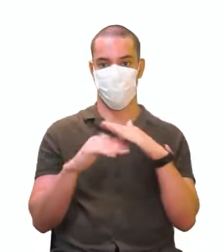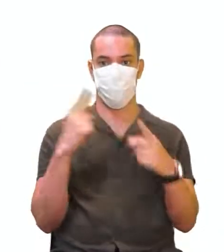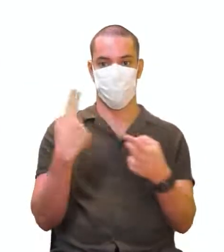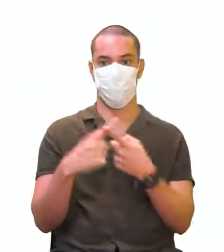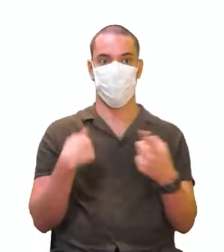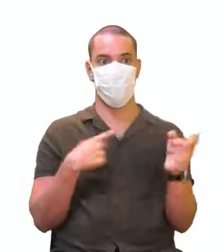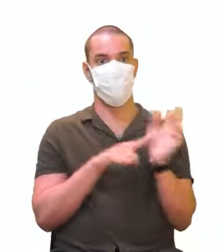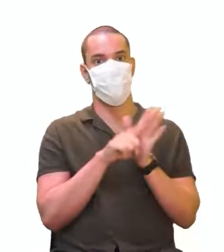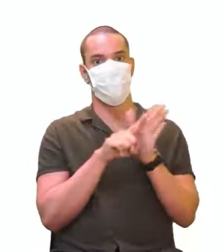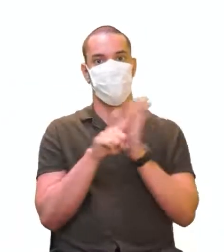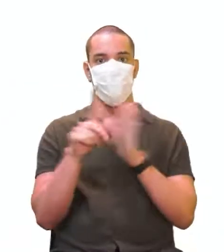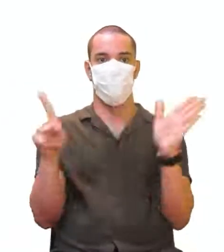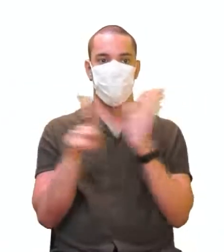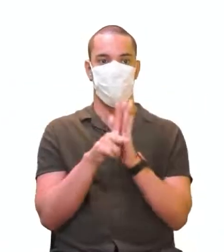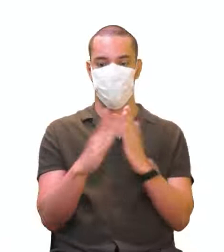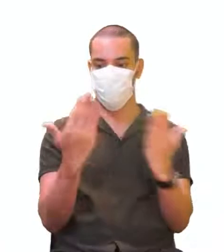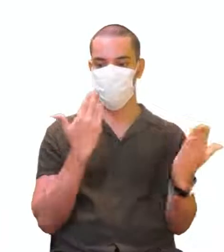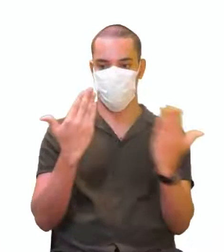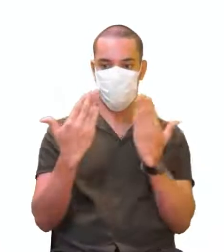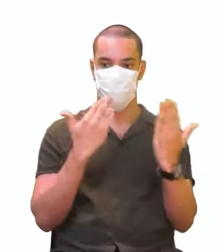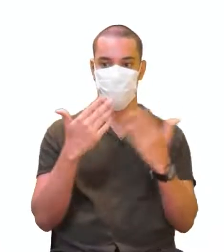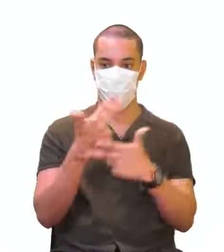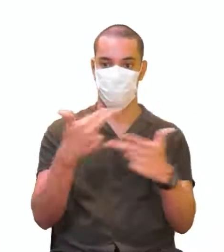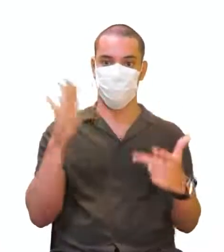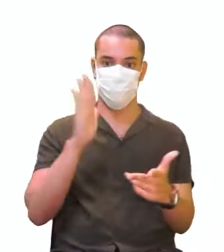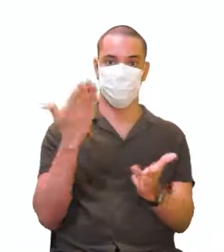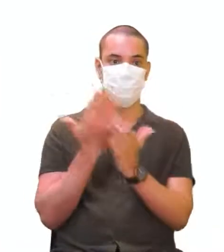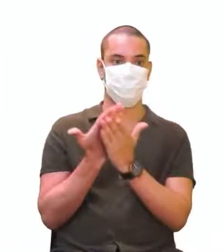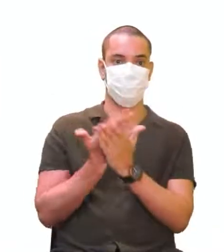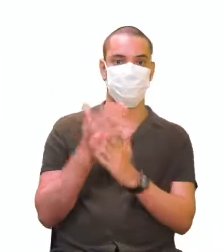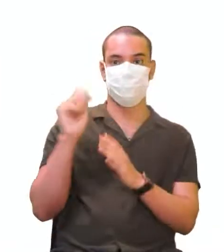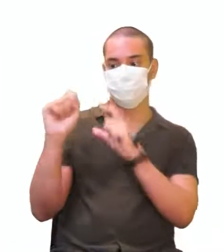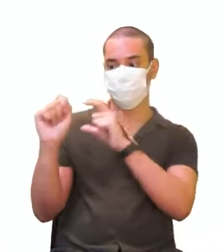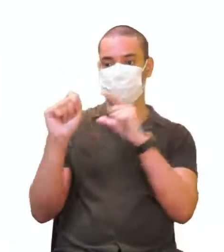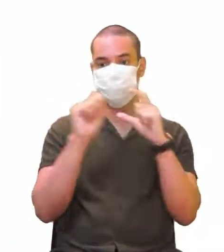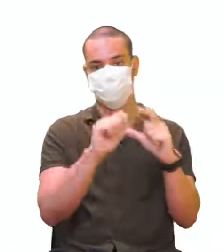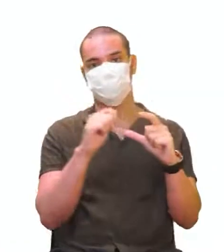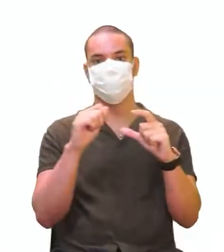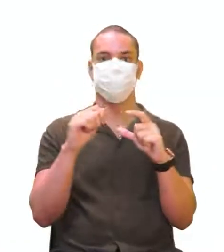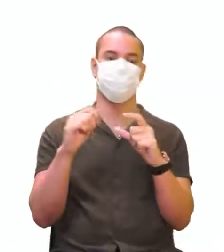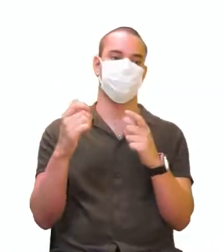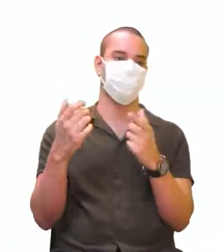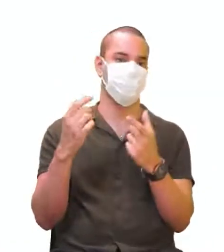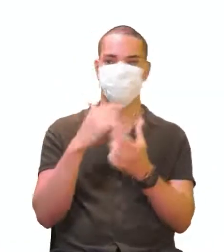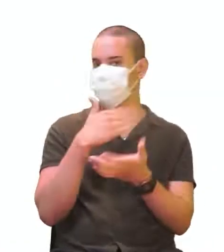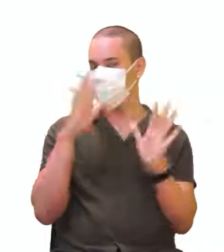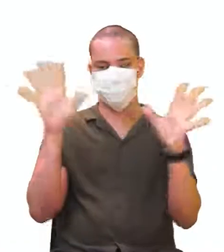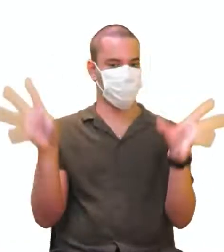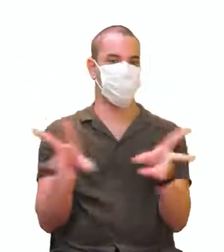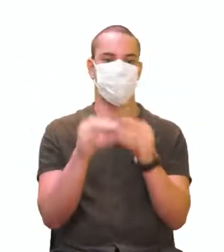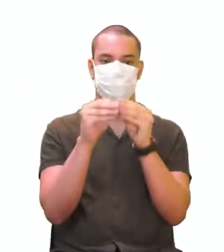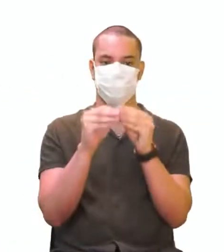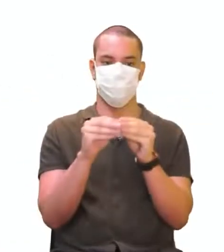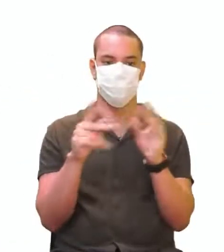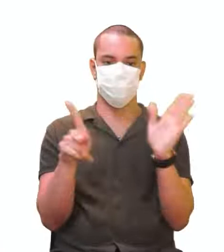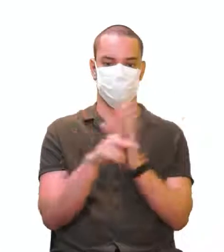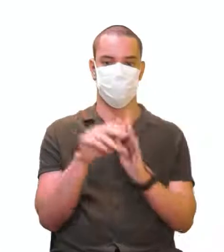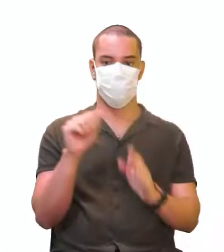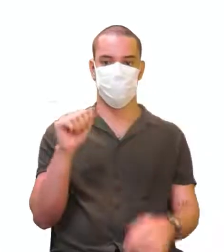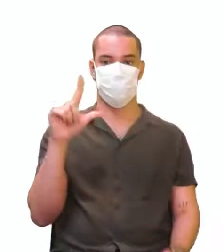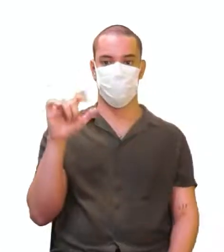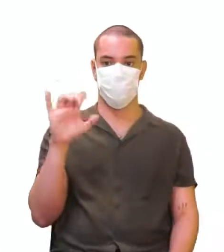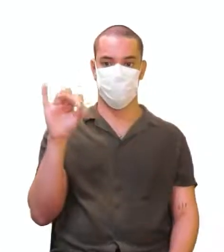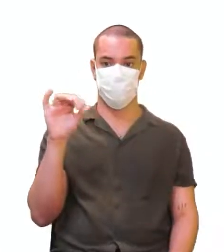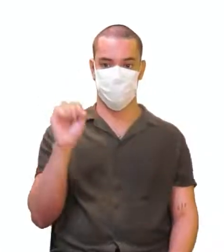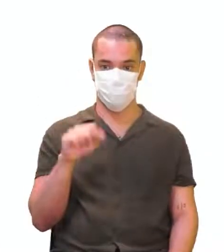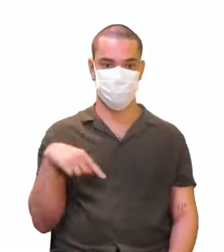vai buscar aquela comparação com as coisas que a gente já estudou sobre azão, azinho, enfim, os alelos, eles